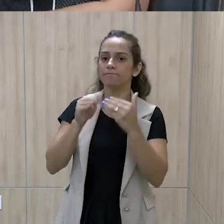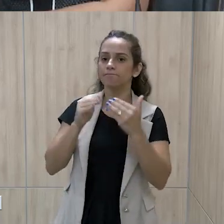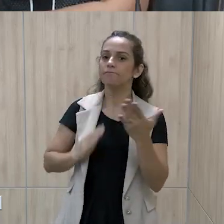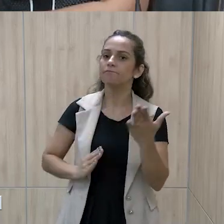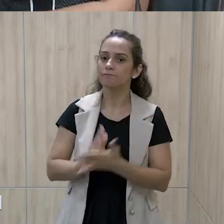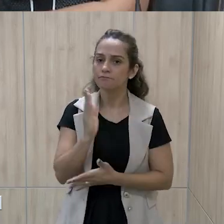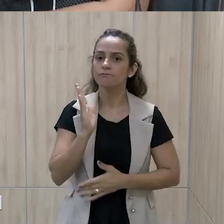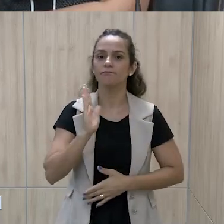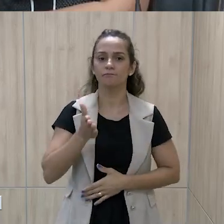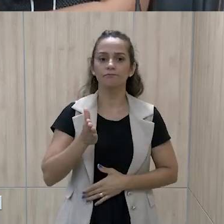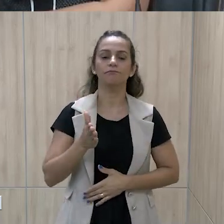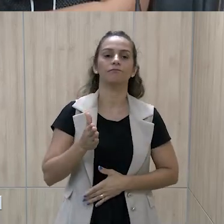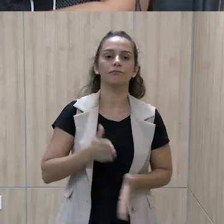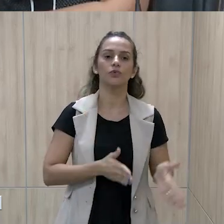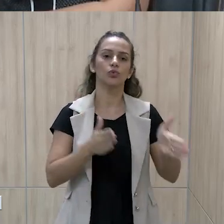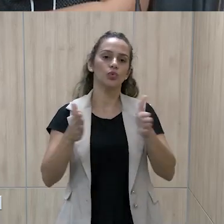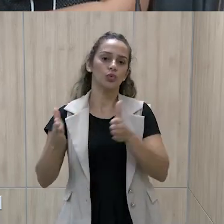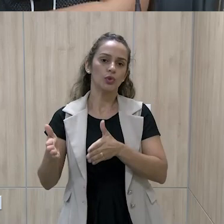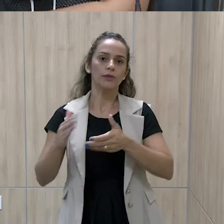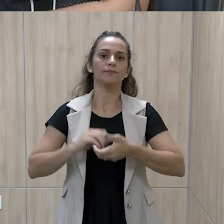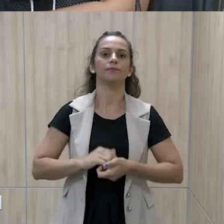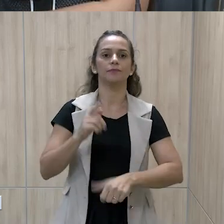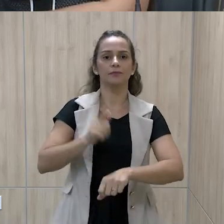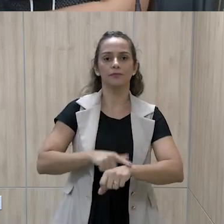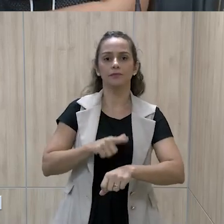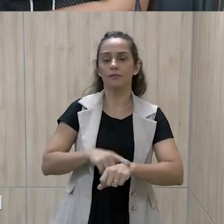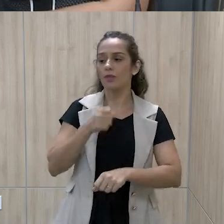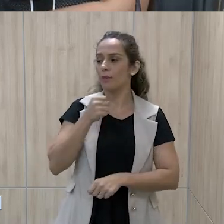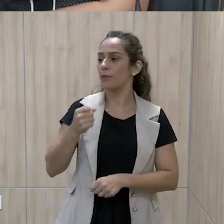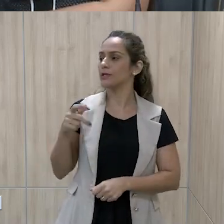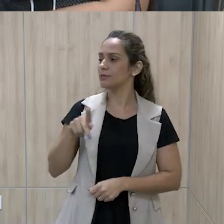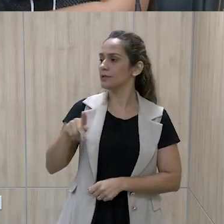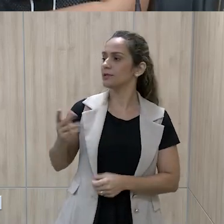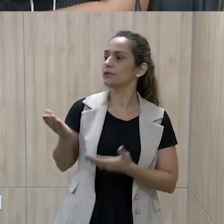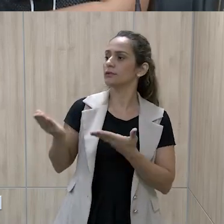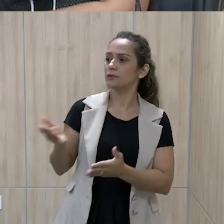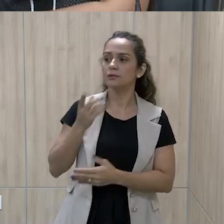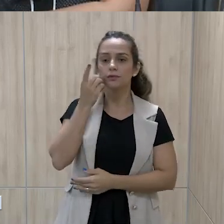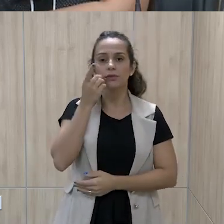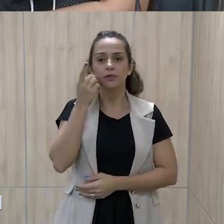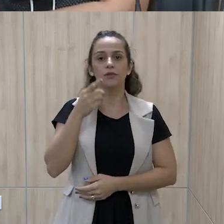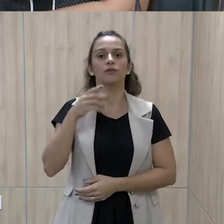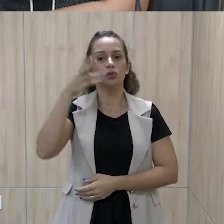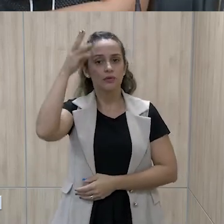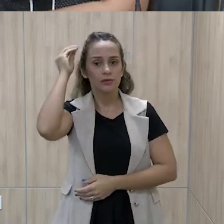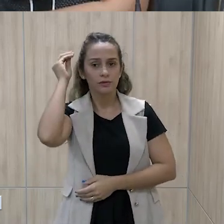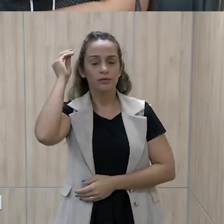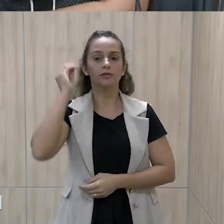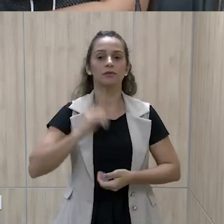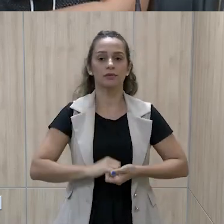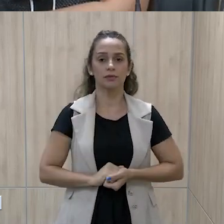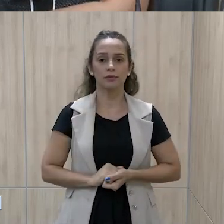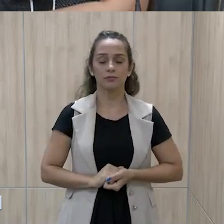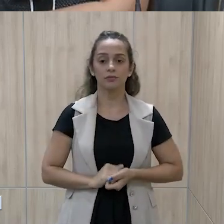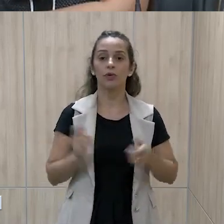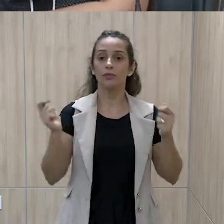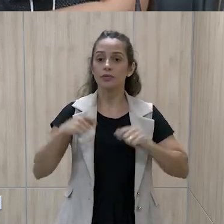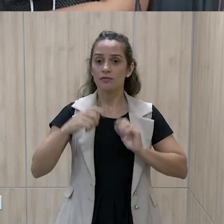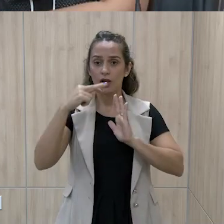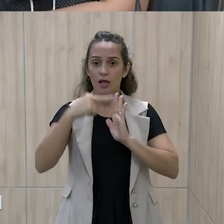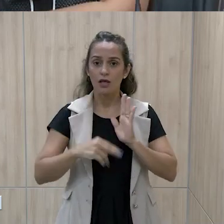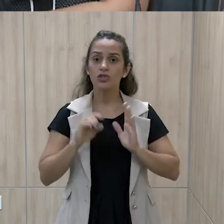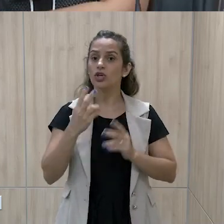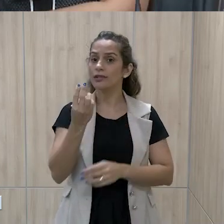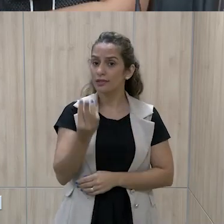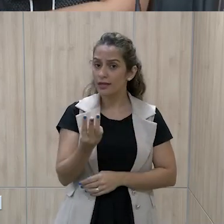acompanha o relator Está aprovado parecer segue a tramitação nesse momento passa a presidência ao Deputado Rodrigo Camargo para